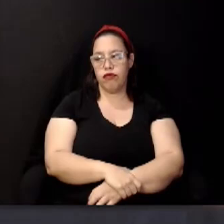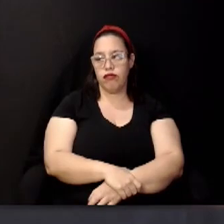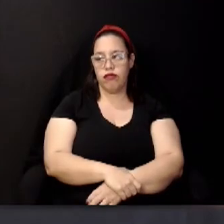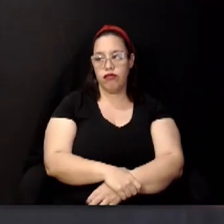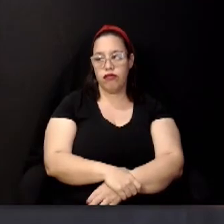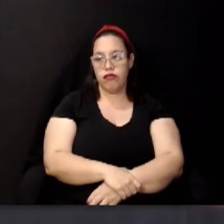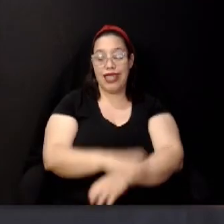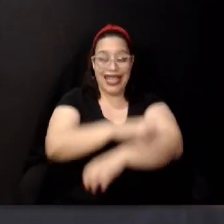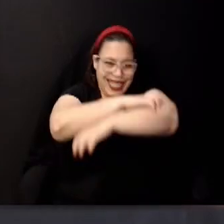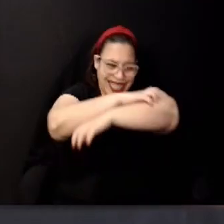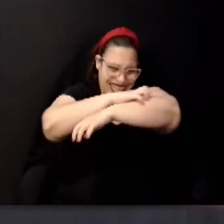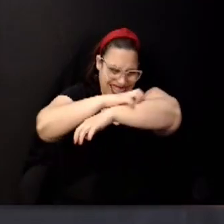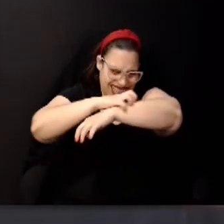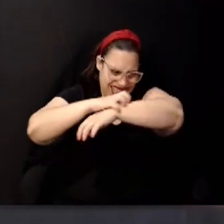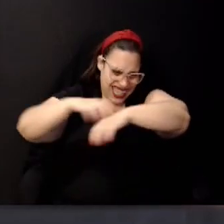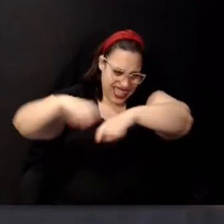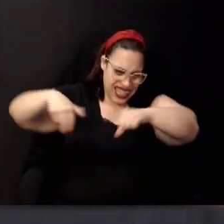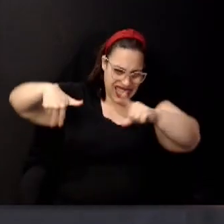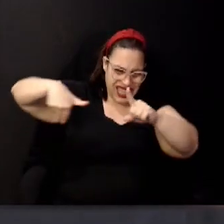os chutes.